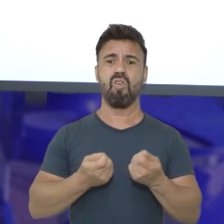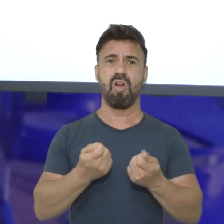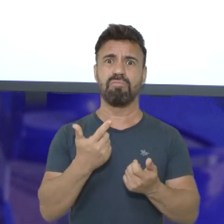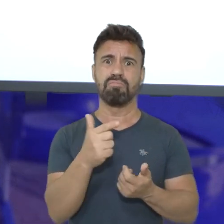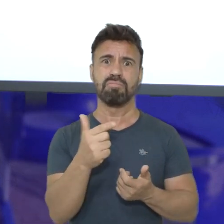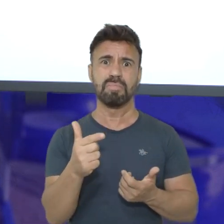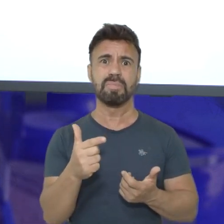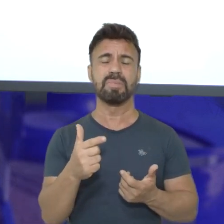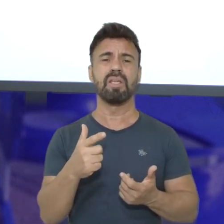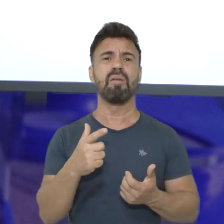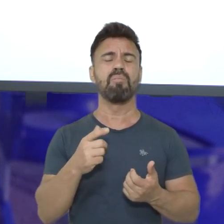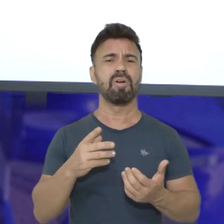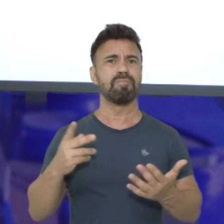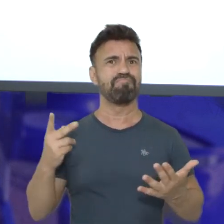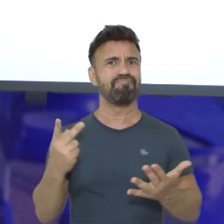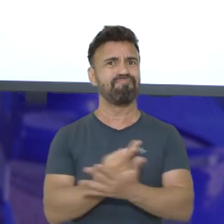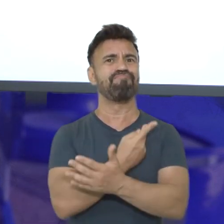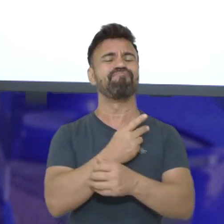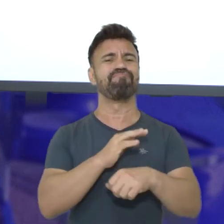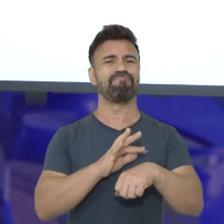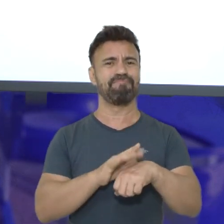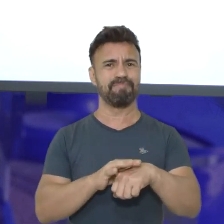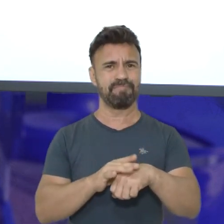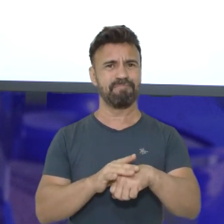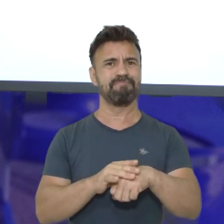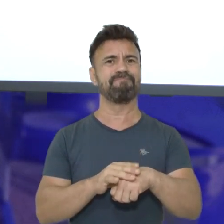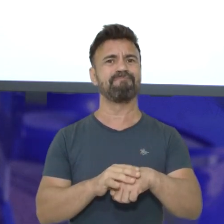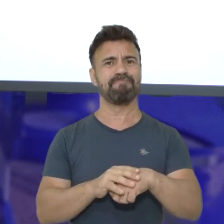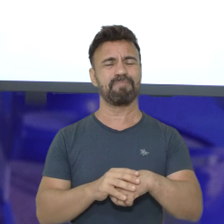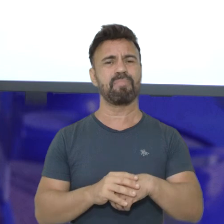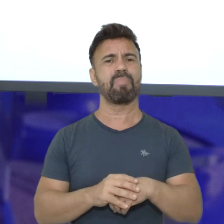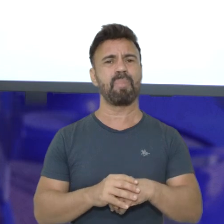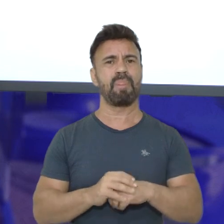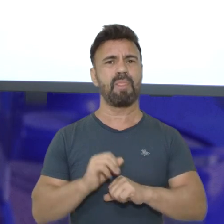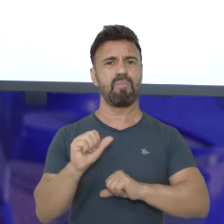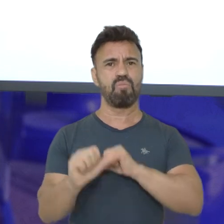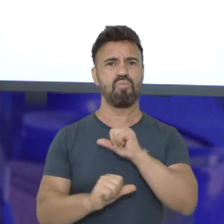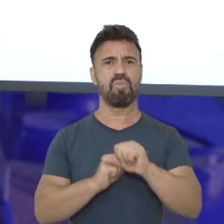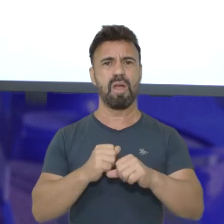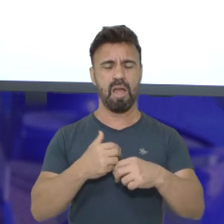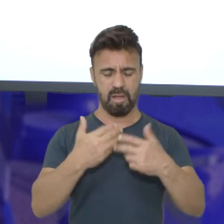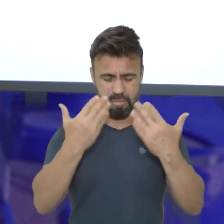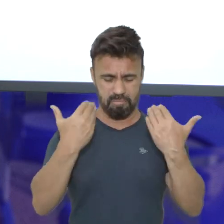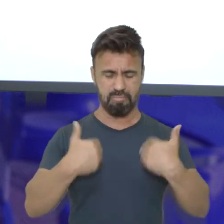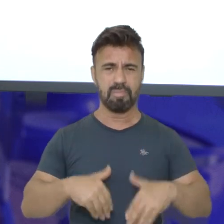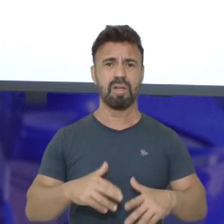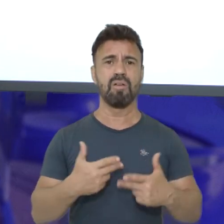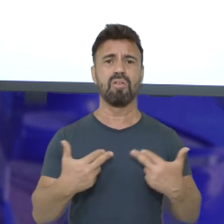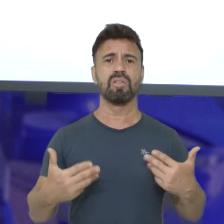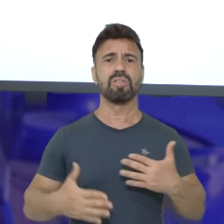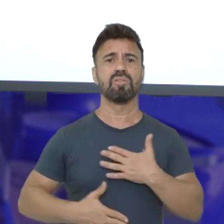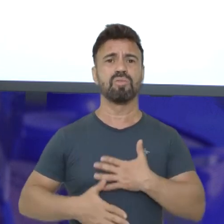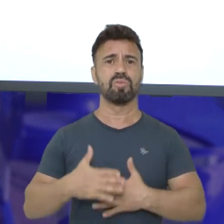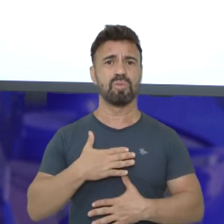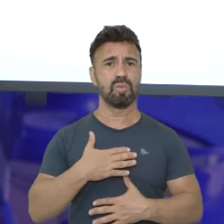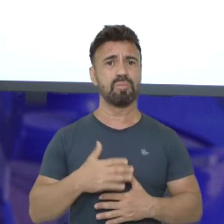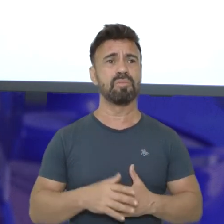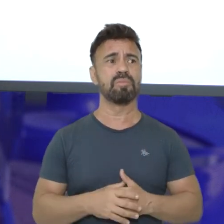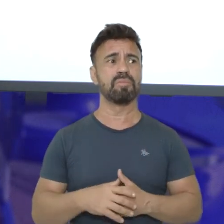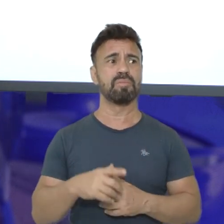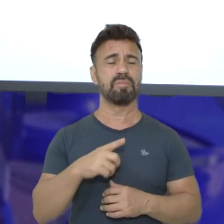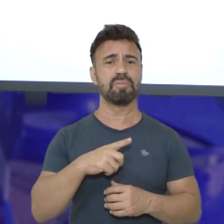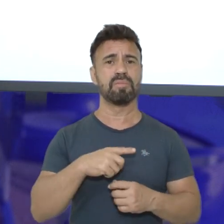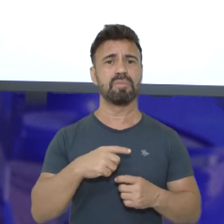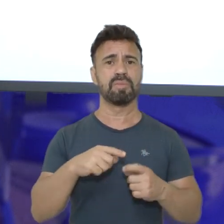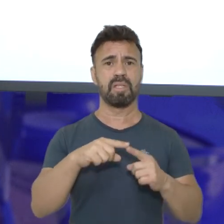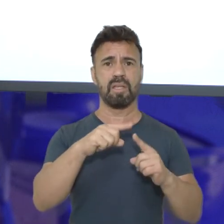alguns danos para a nossa saúde, tá? Algumas alterações fisiológicas, digamos assim. Mas, quando a radiação